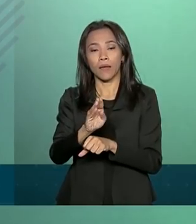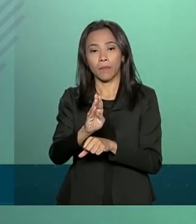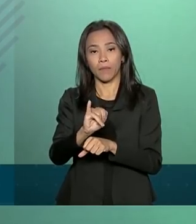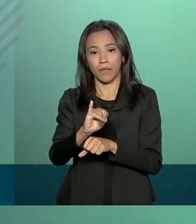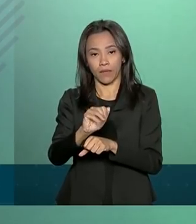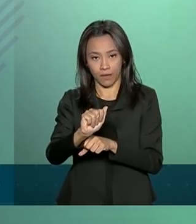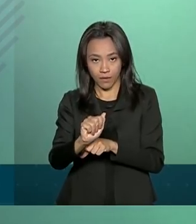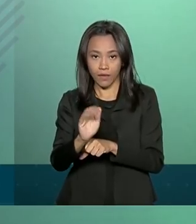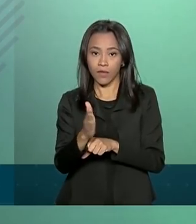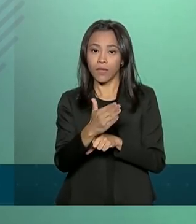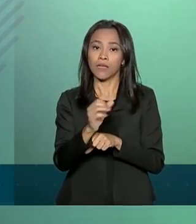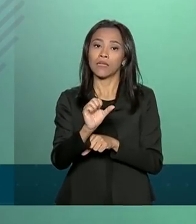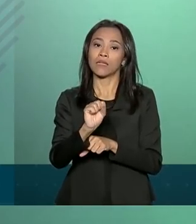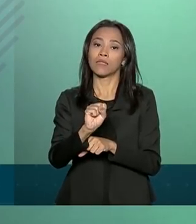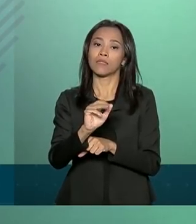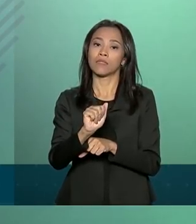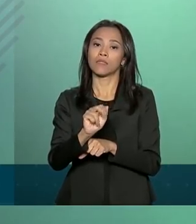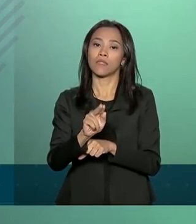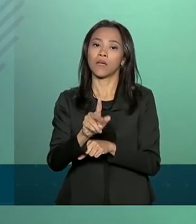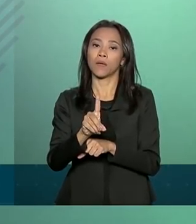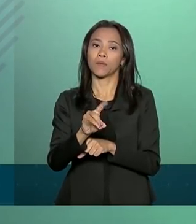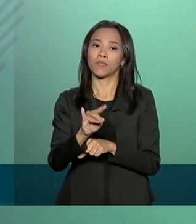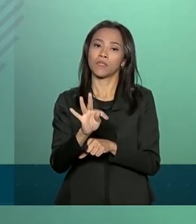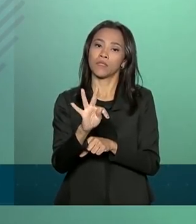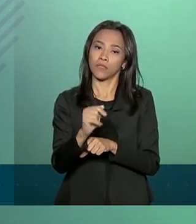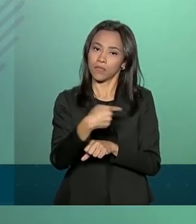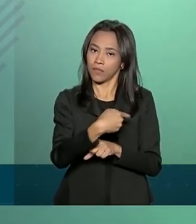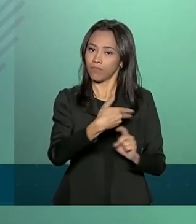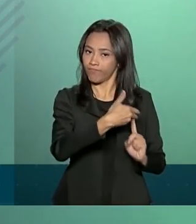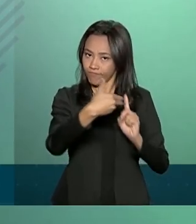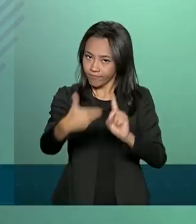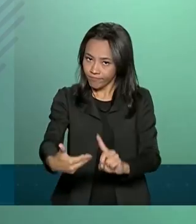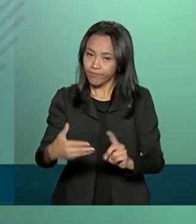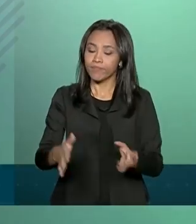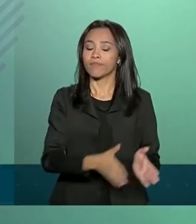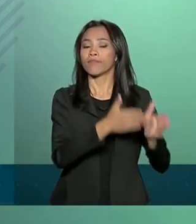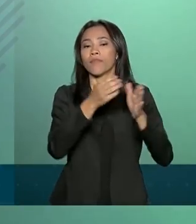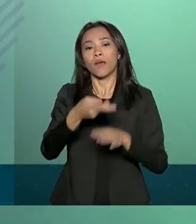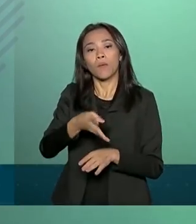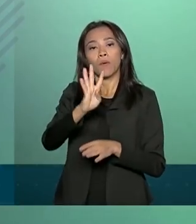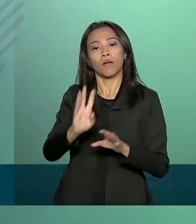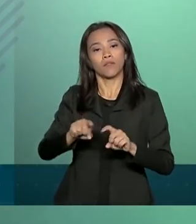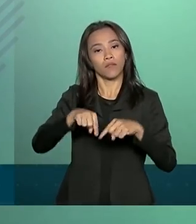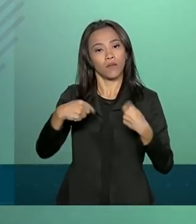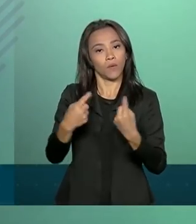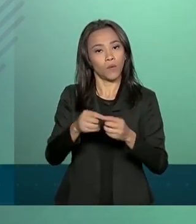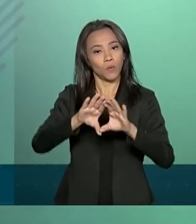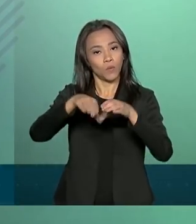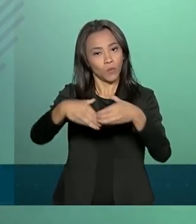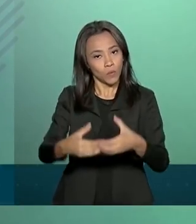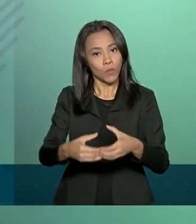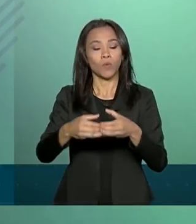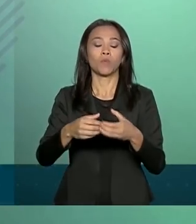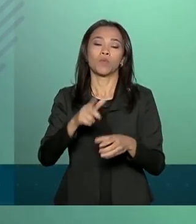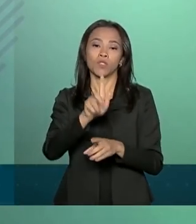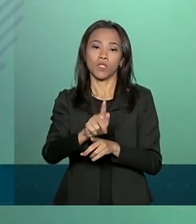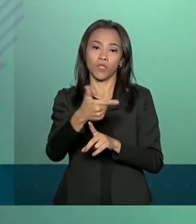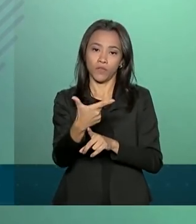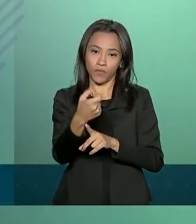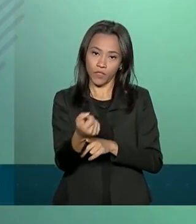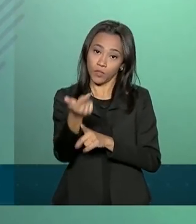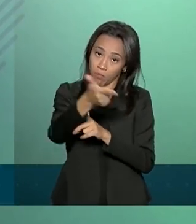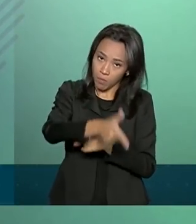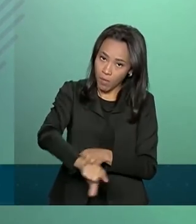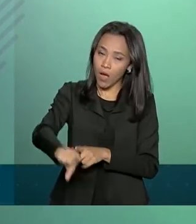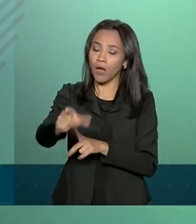às 12 15 a quarta sessão plenária da cúpula de líderes do g20 mais um